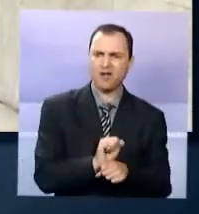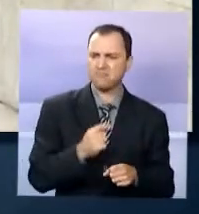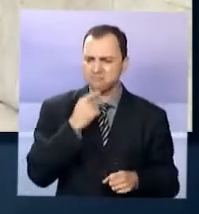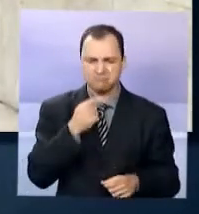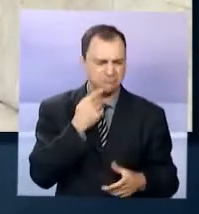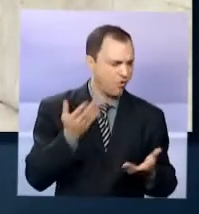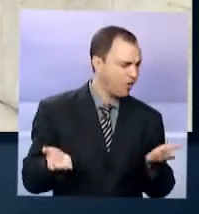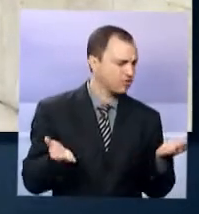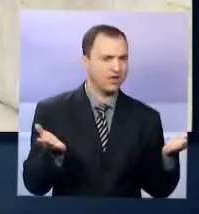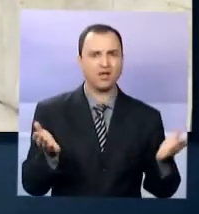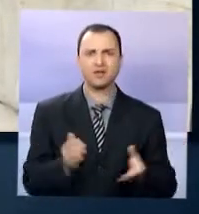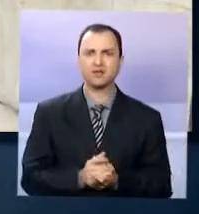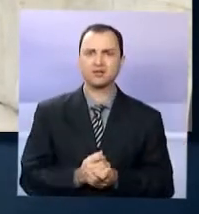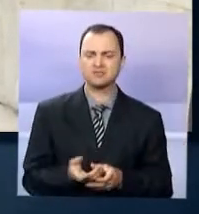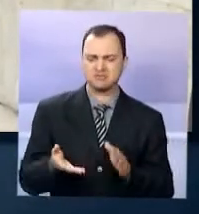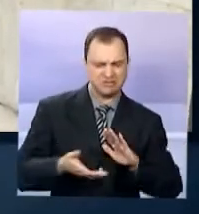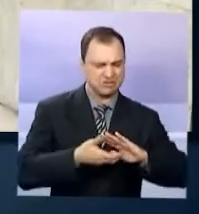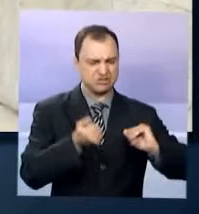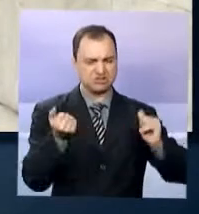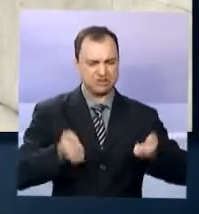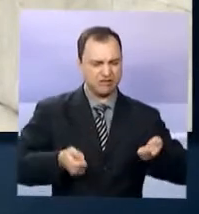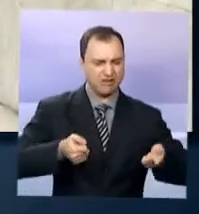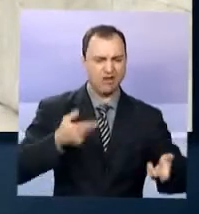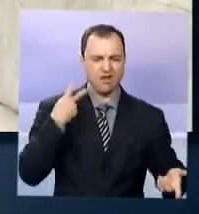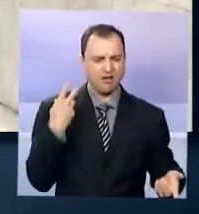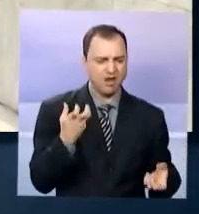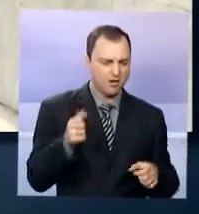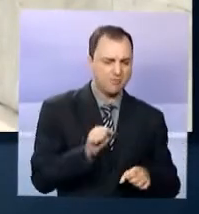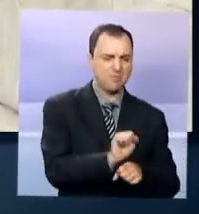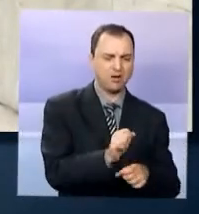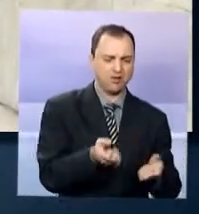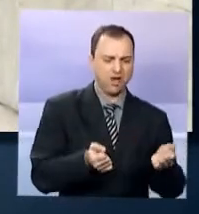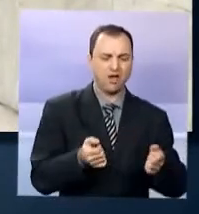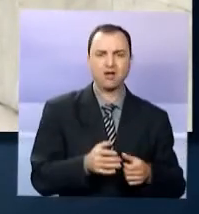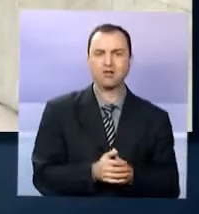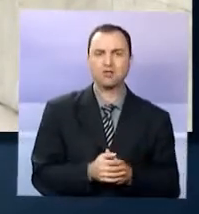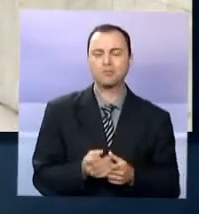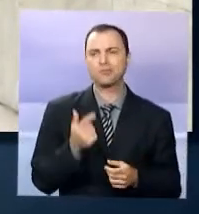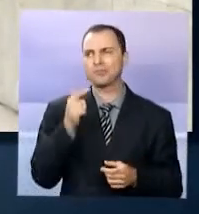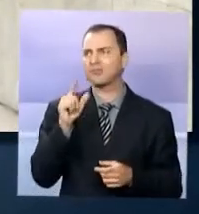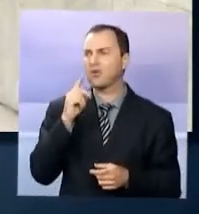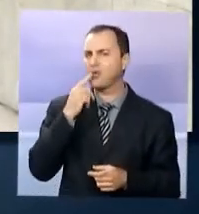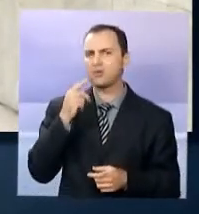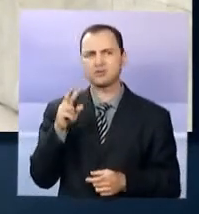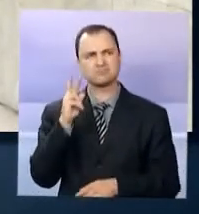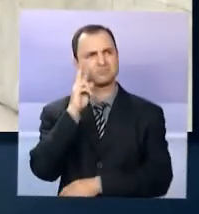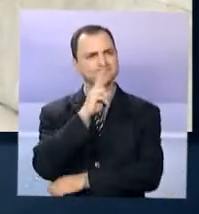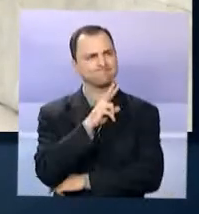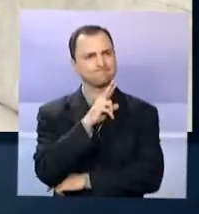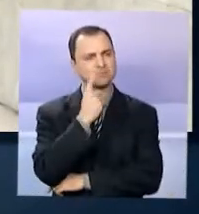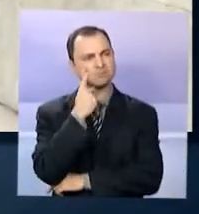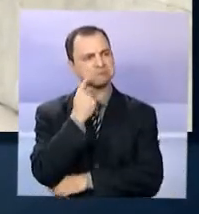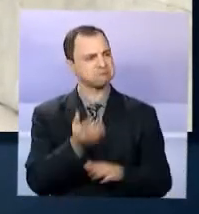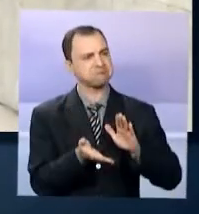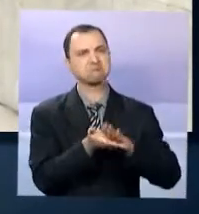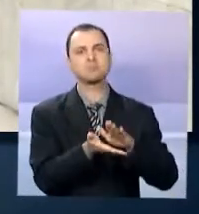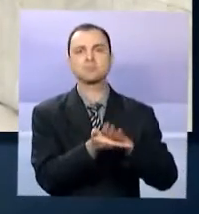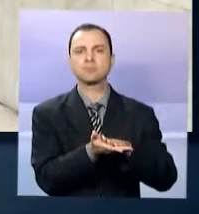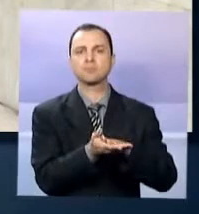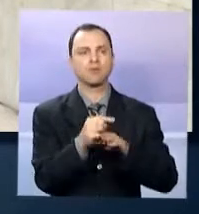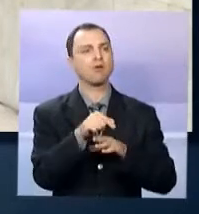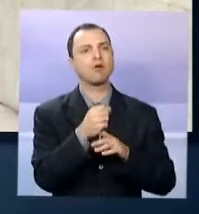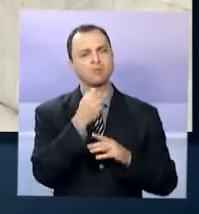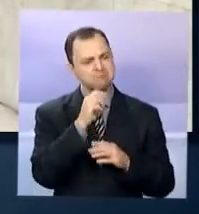não tô achando vaga tira essa cadeira daí eu quero parar aí e tal mas por outro lado muitas pessoas passavam lá e até onde eu